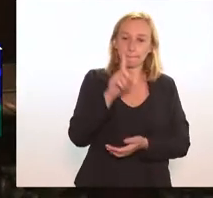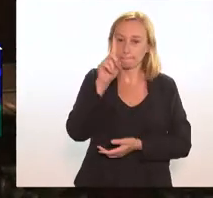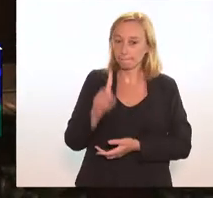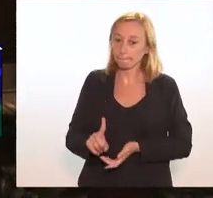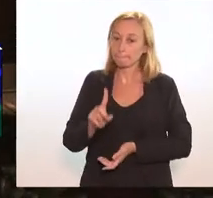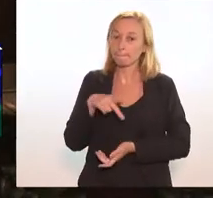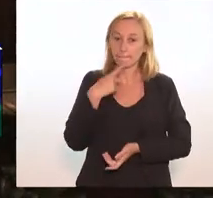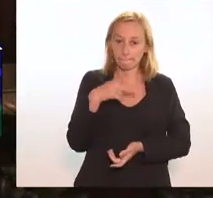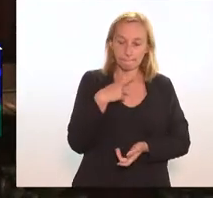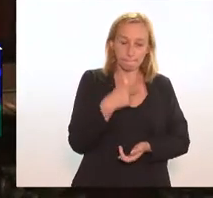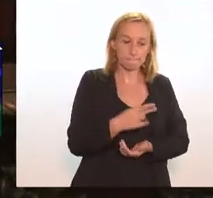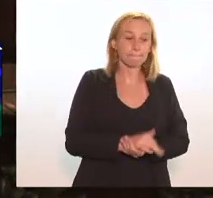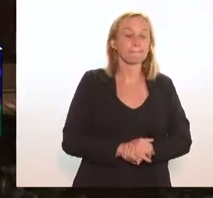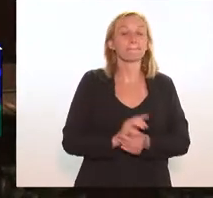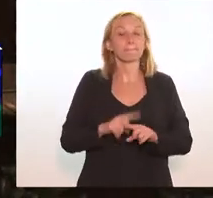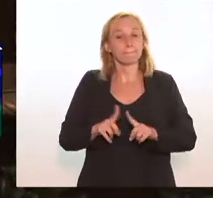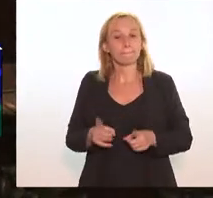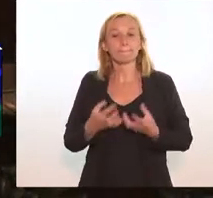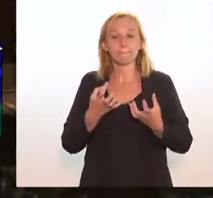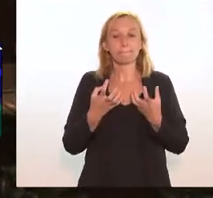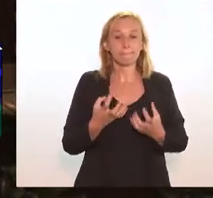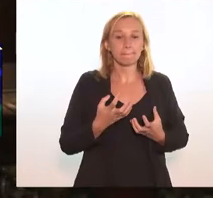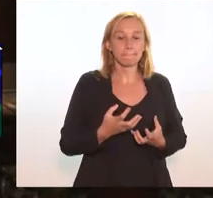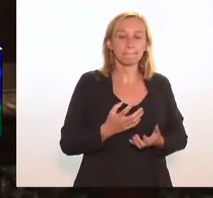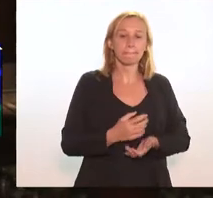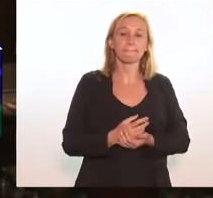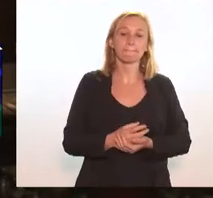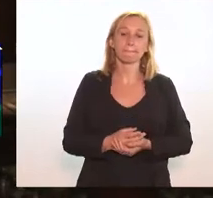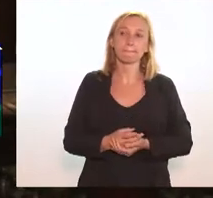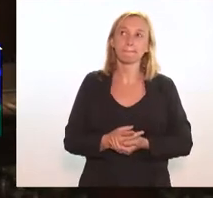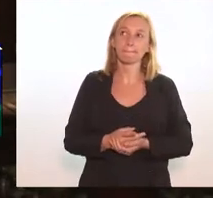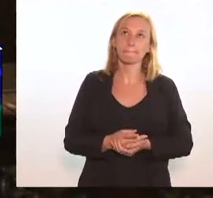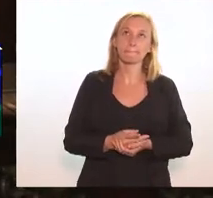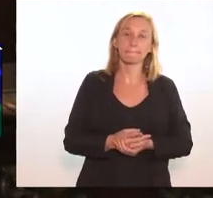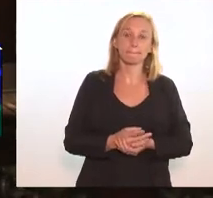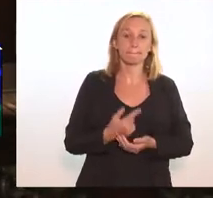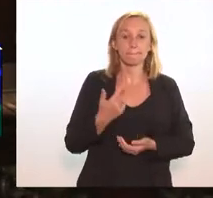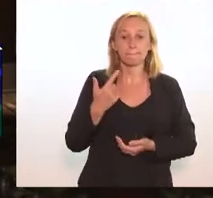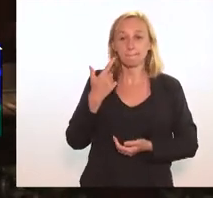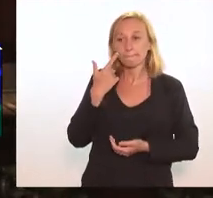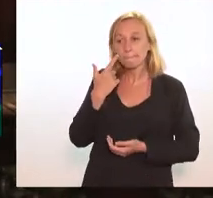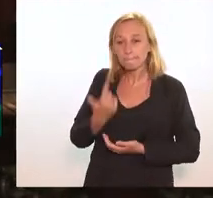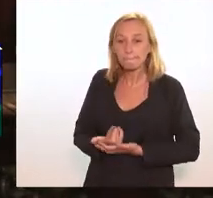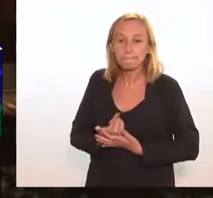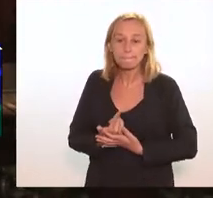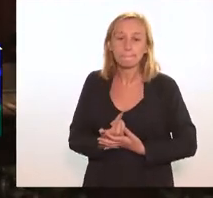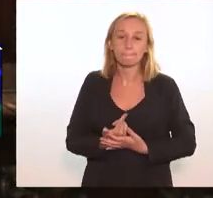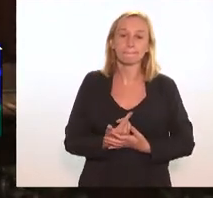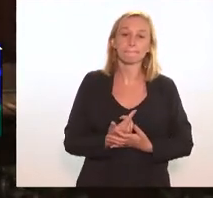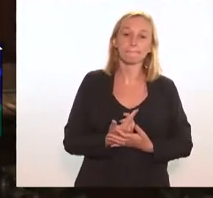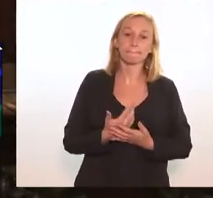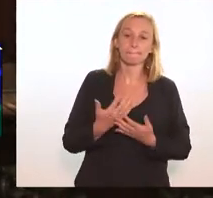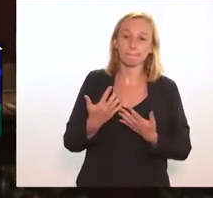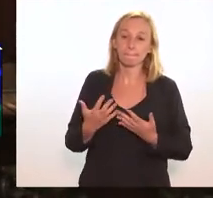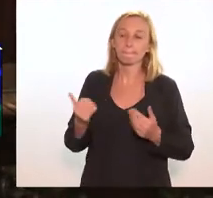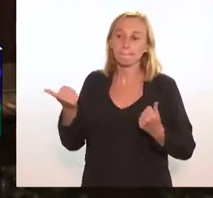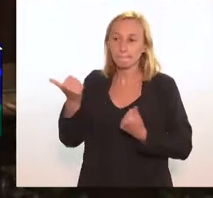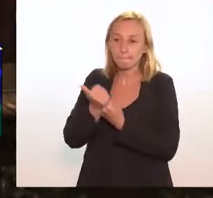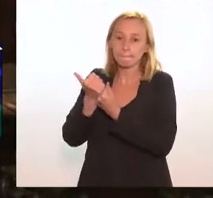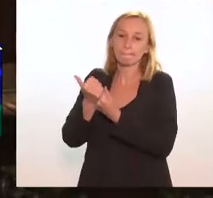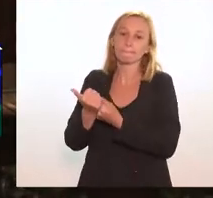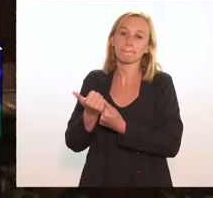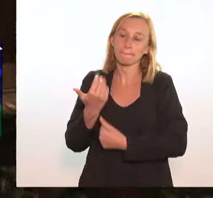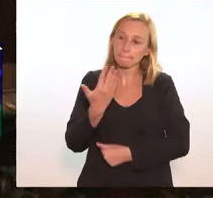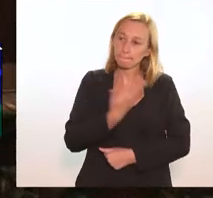fala, mas fiz questão de participar, não fui lá para falar, eu fui lá para manifestar o meu reconhecimento, o meu apoio,